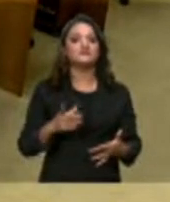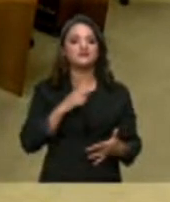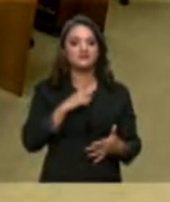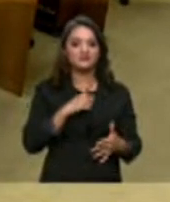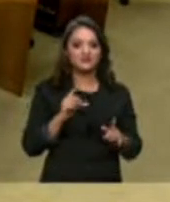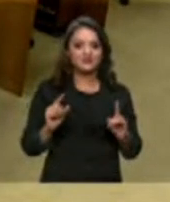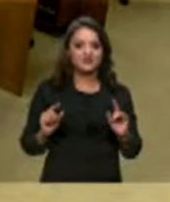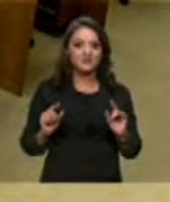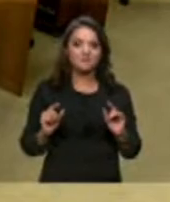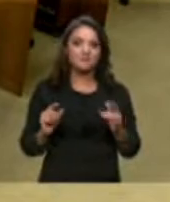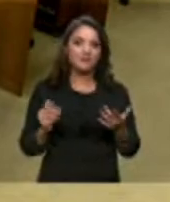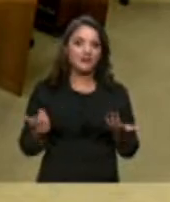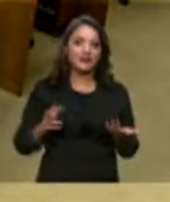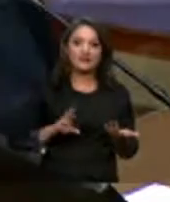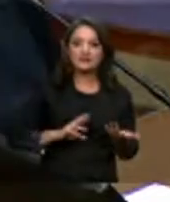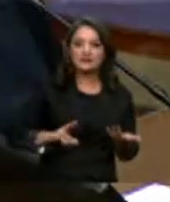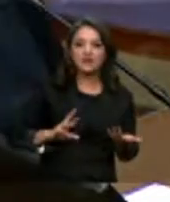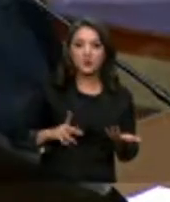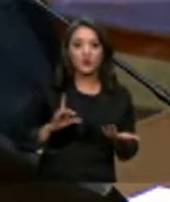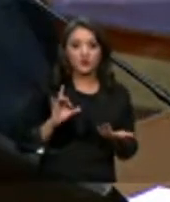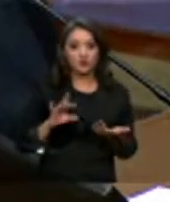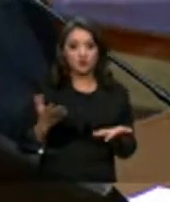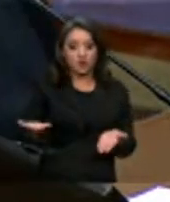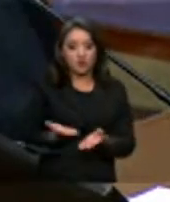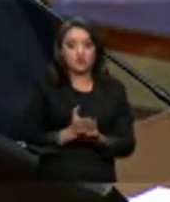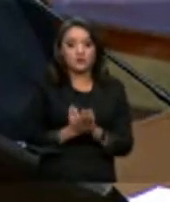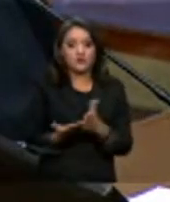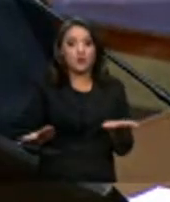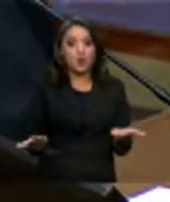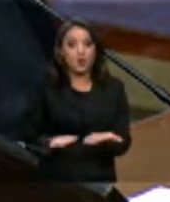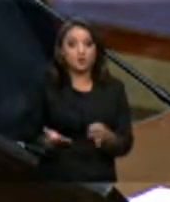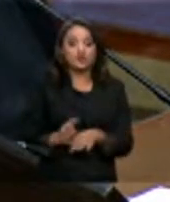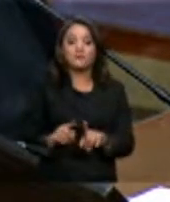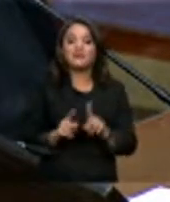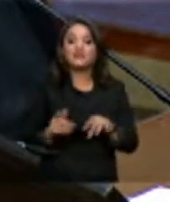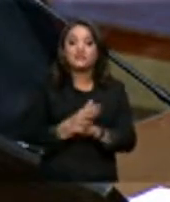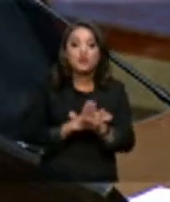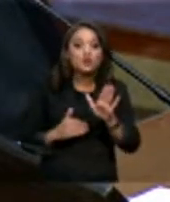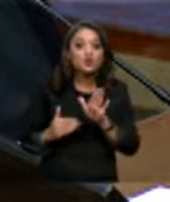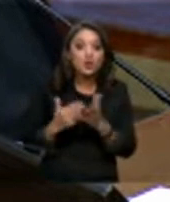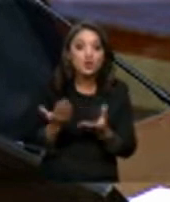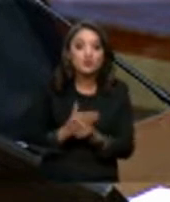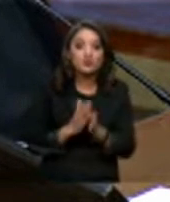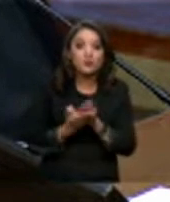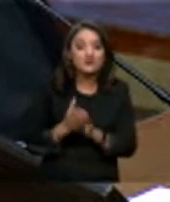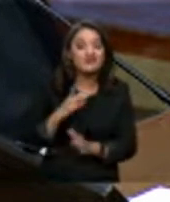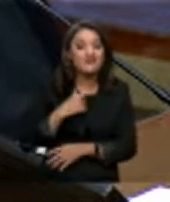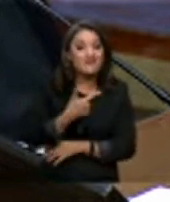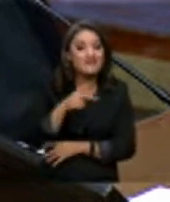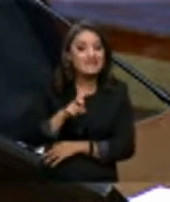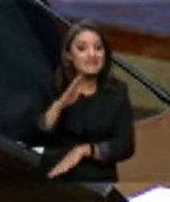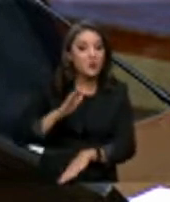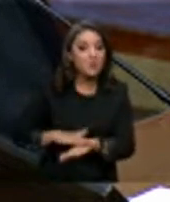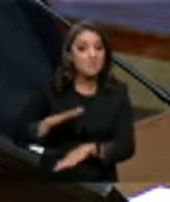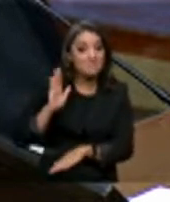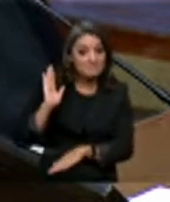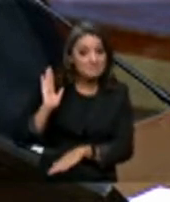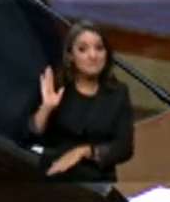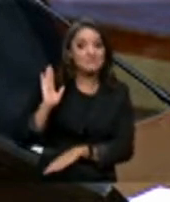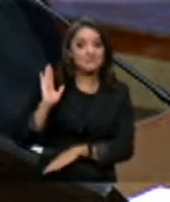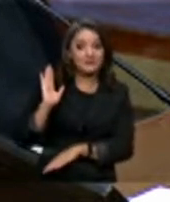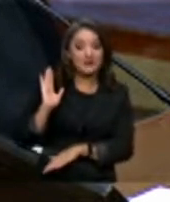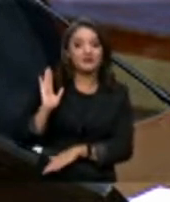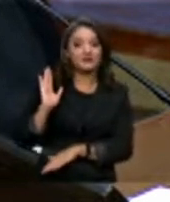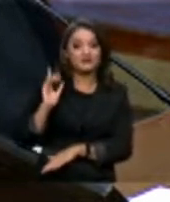não se trata tão somente do caso concreto, mas de todos os processos, que são mais de 25 processos que foram pedidos, em